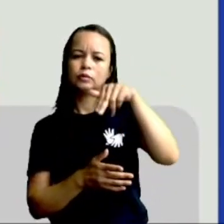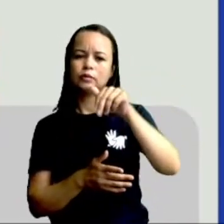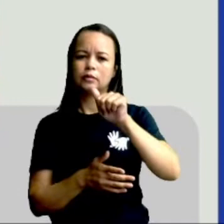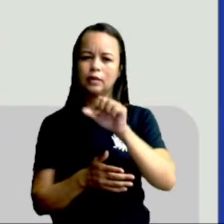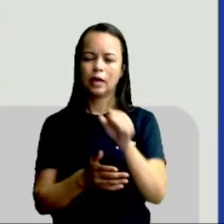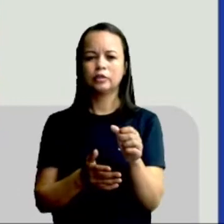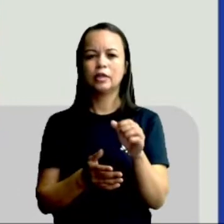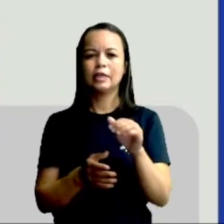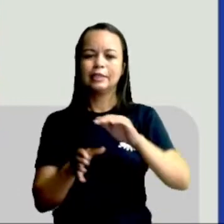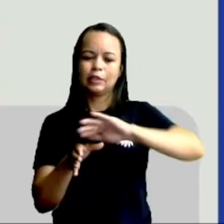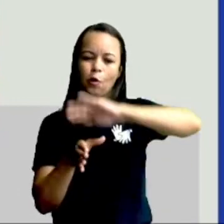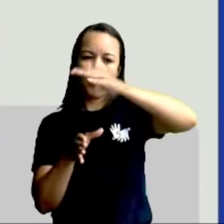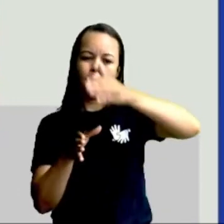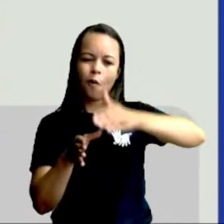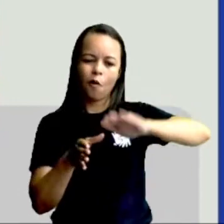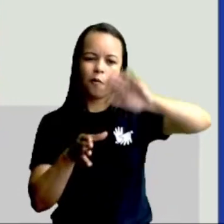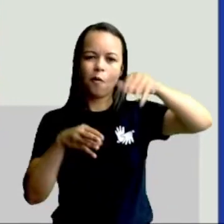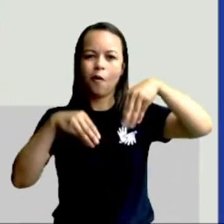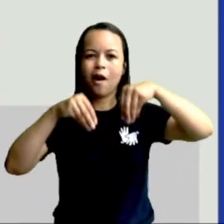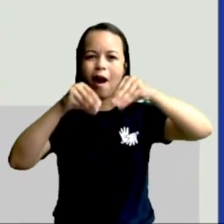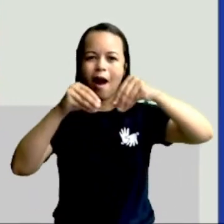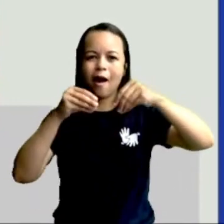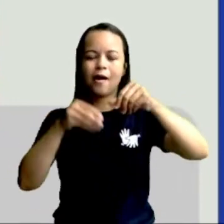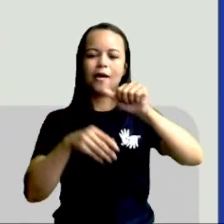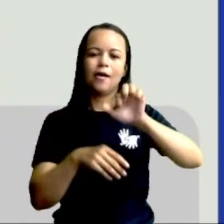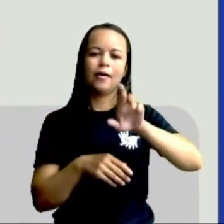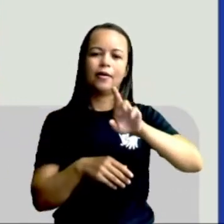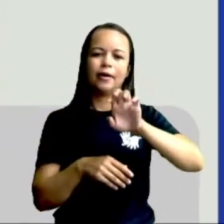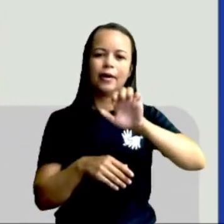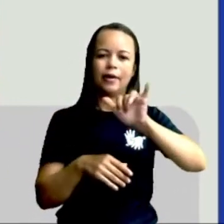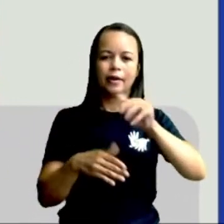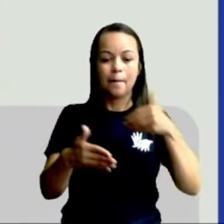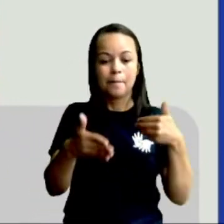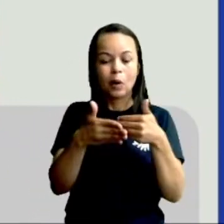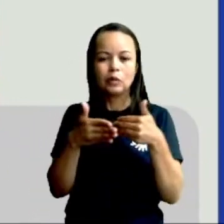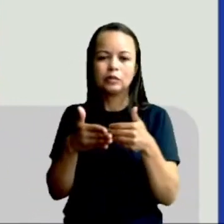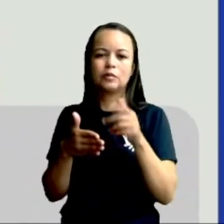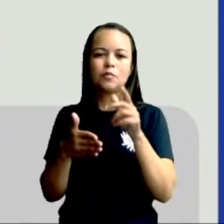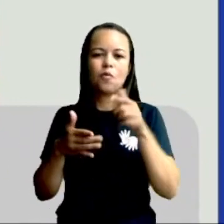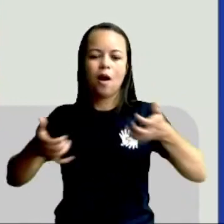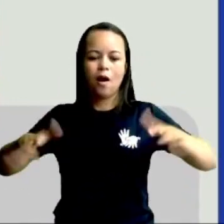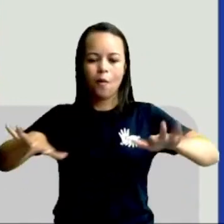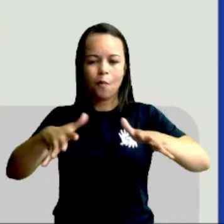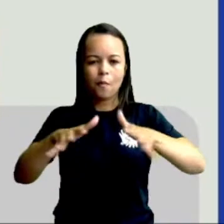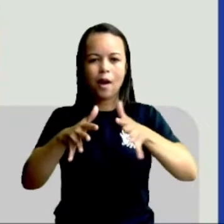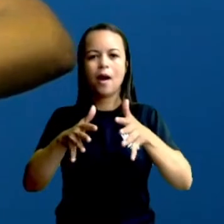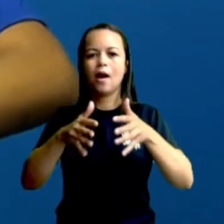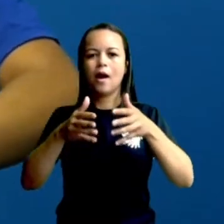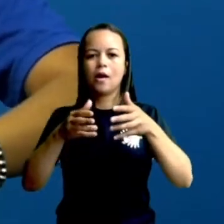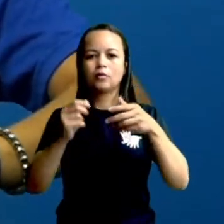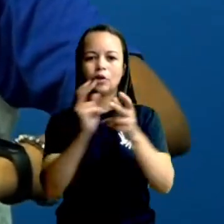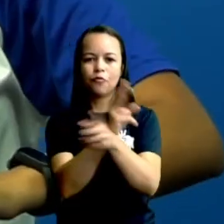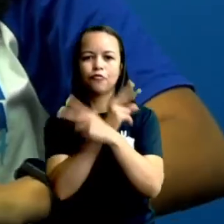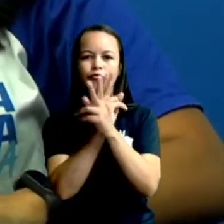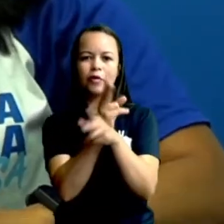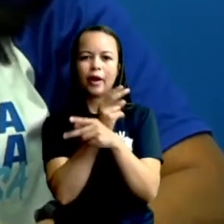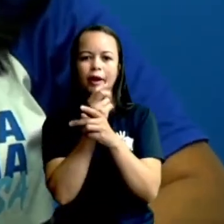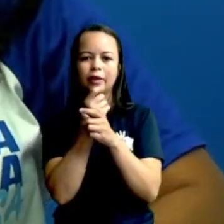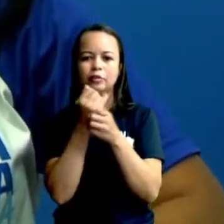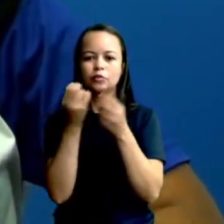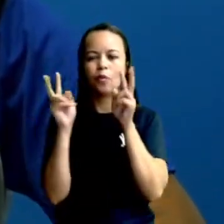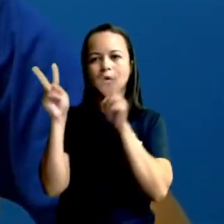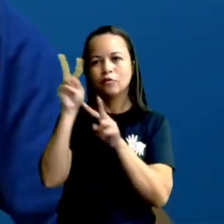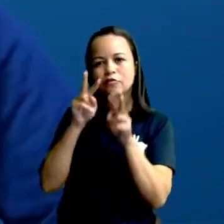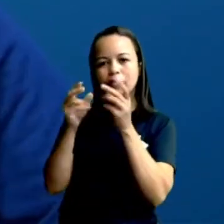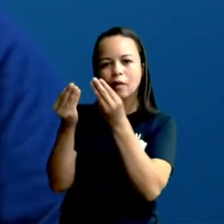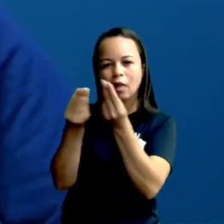que são aqueles montes de areia perto do mar, que quando dá aquele vento, parece que elas estão se movimentando. Então é